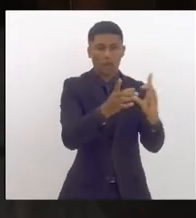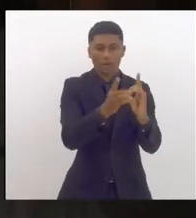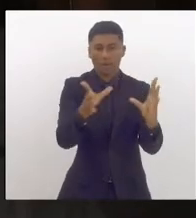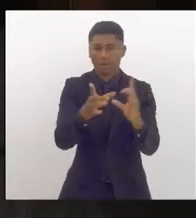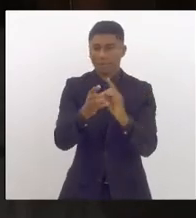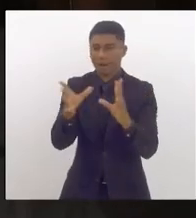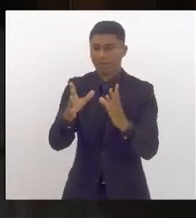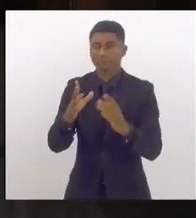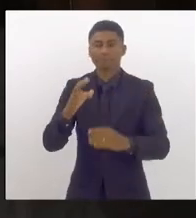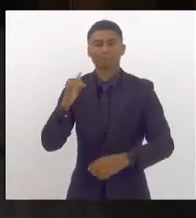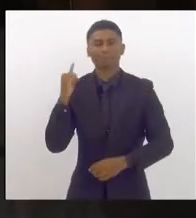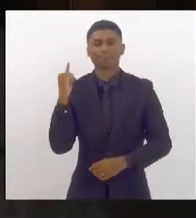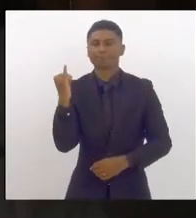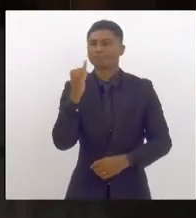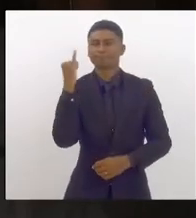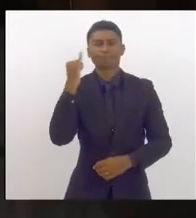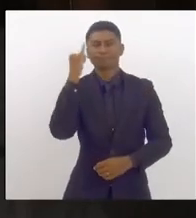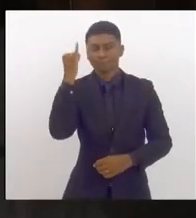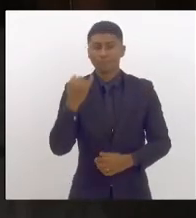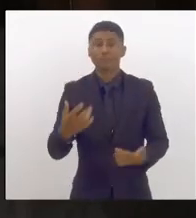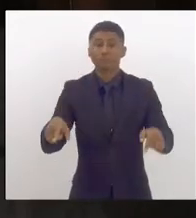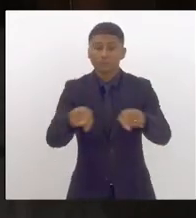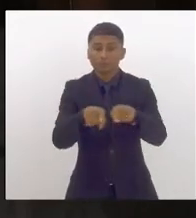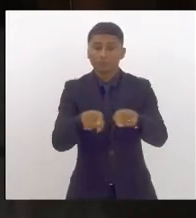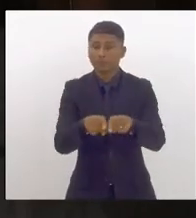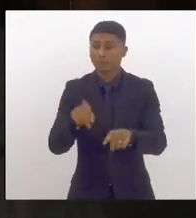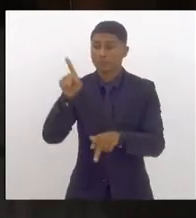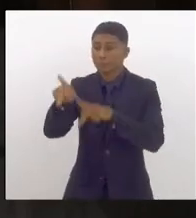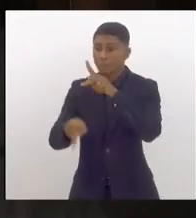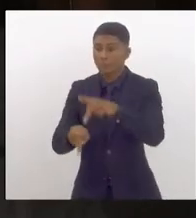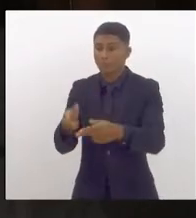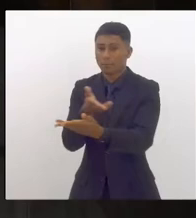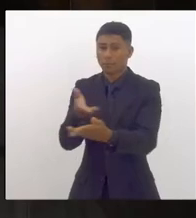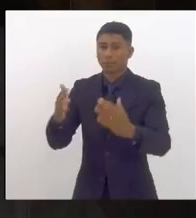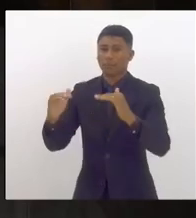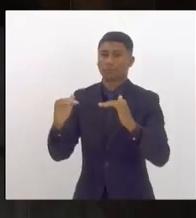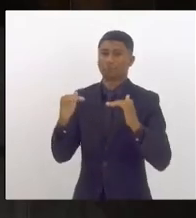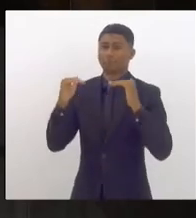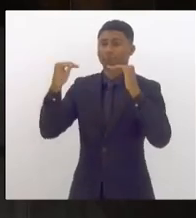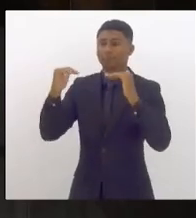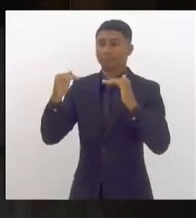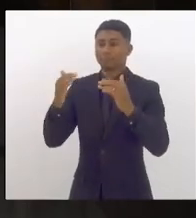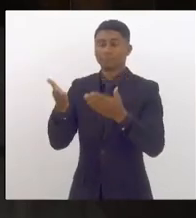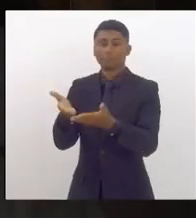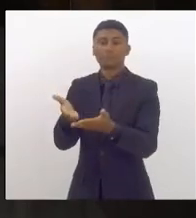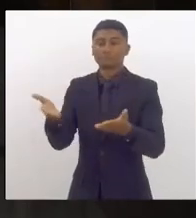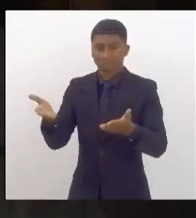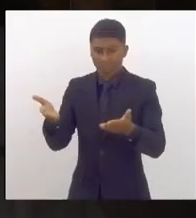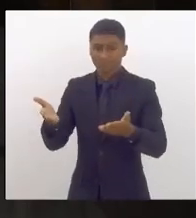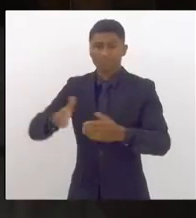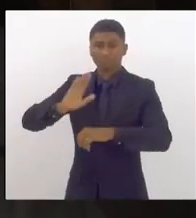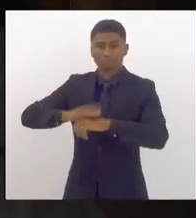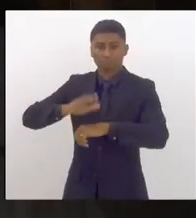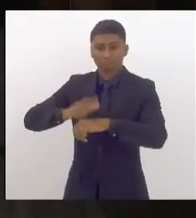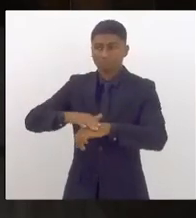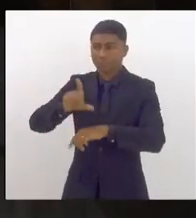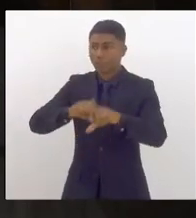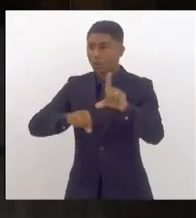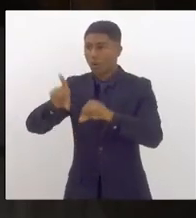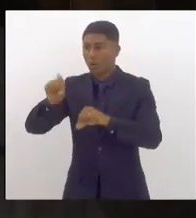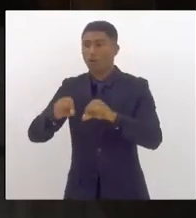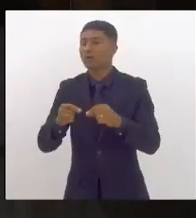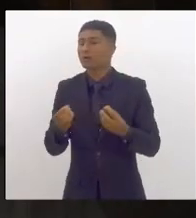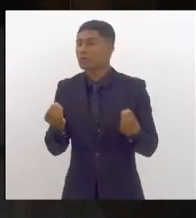e valorizar a soberania Popular cujo principal instrumento é o